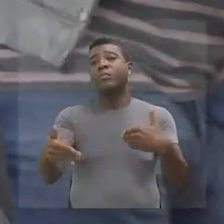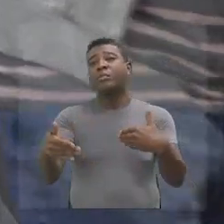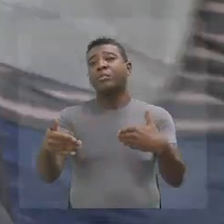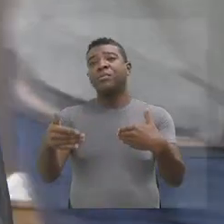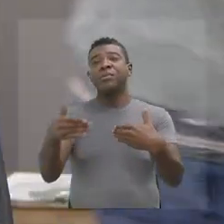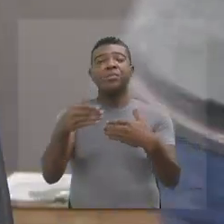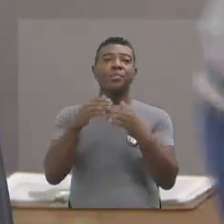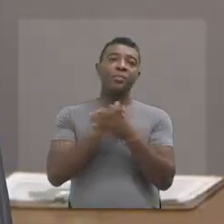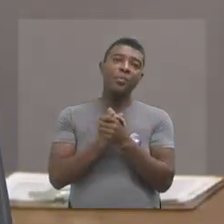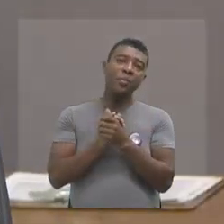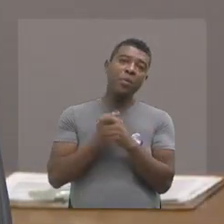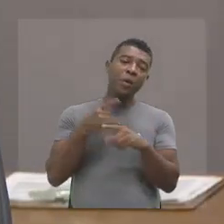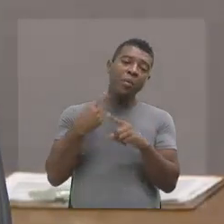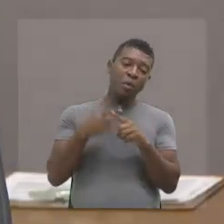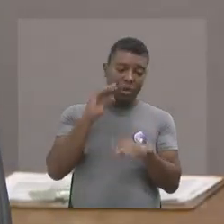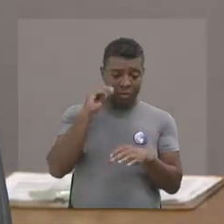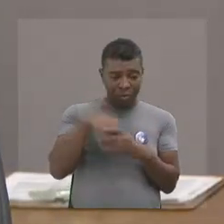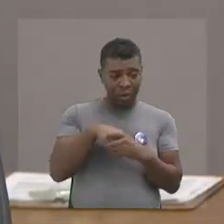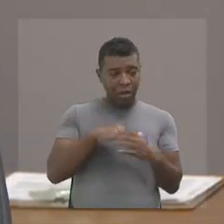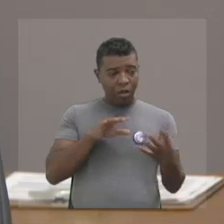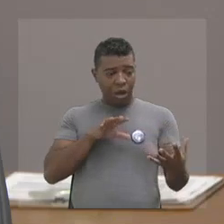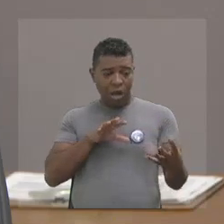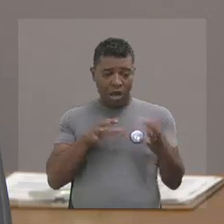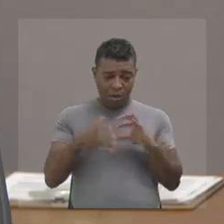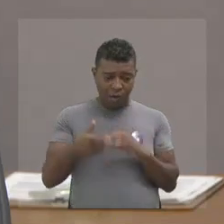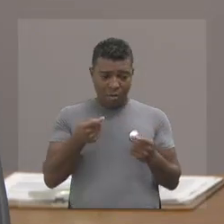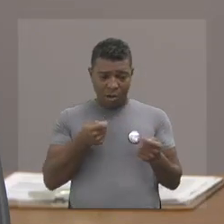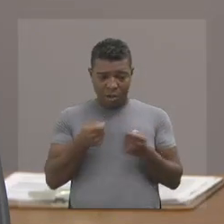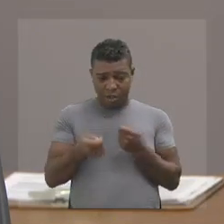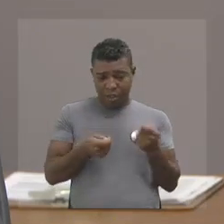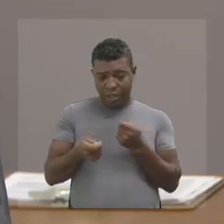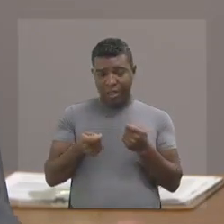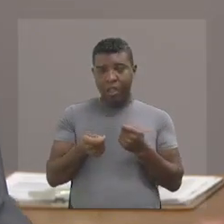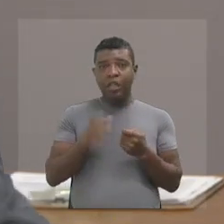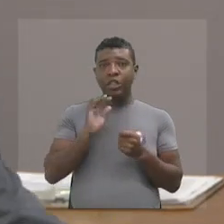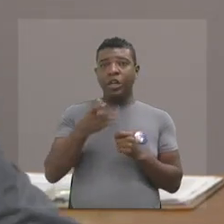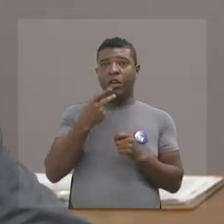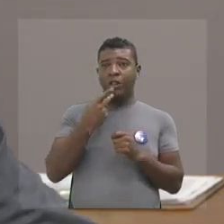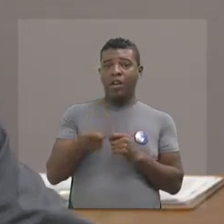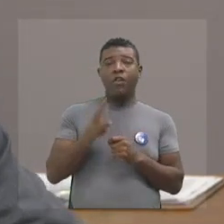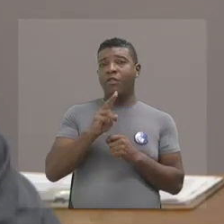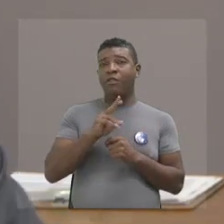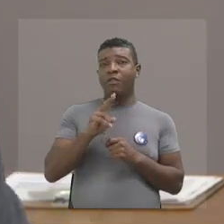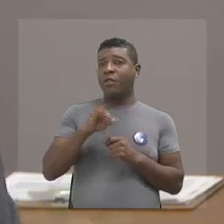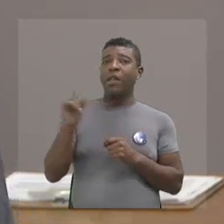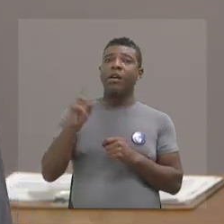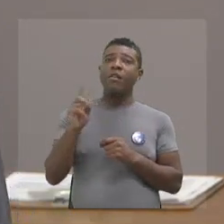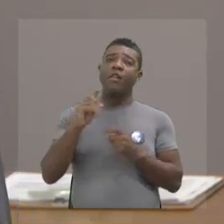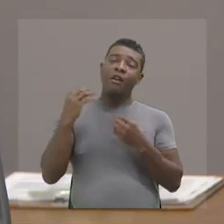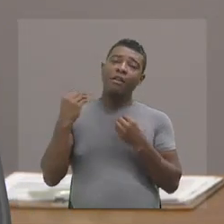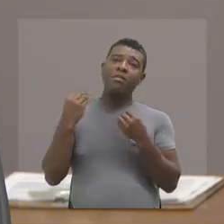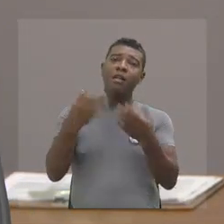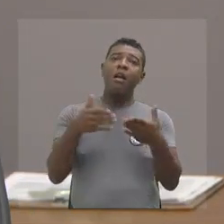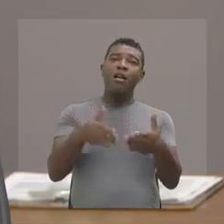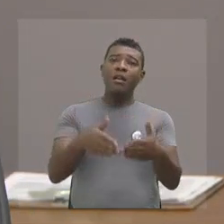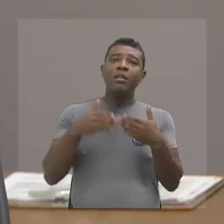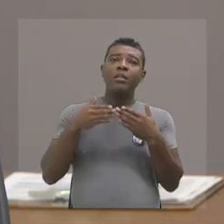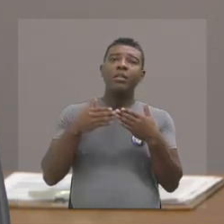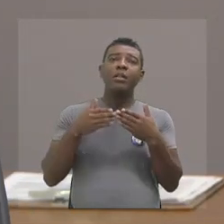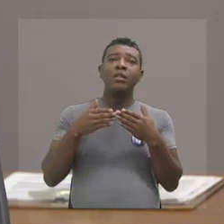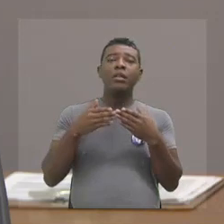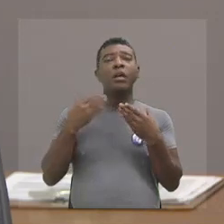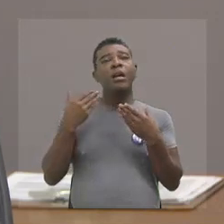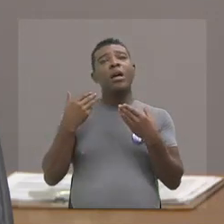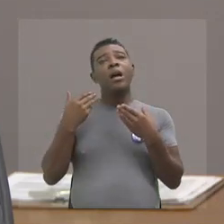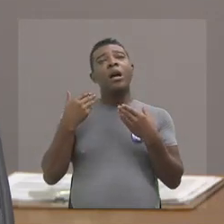na reforma administrativa foi foi alterado que não serão licenciados mas aterros sanitários por parte do consórcio em